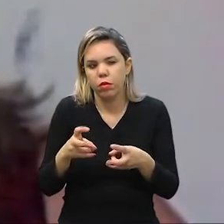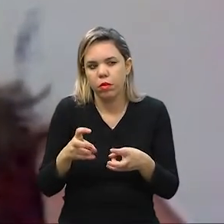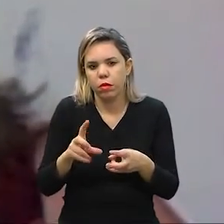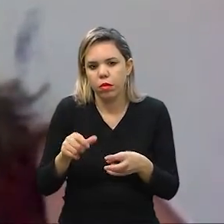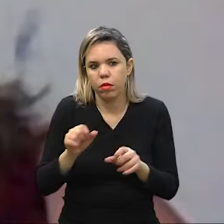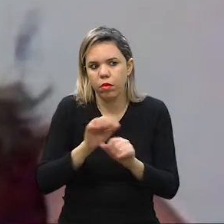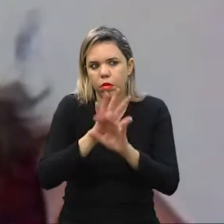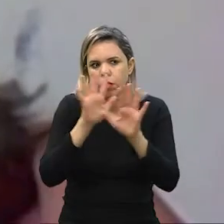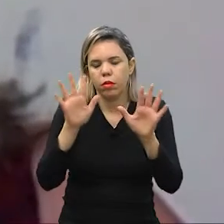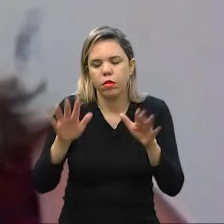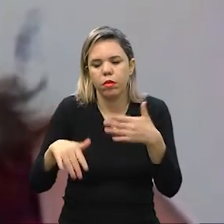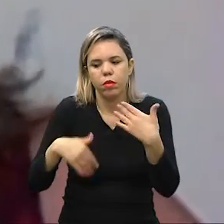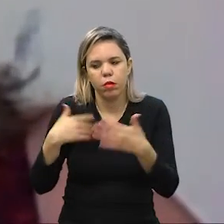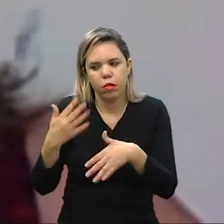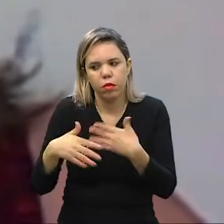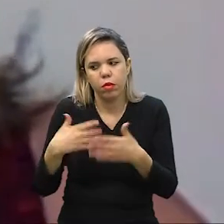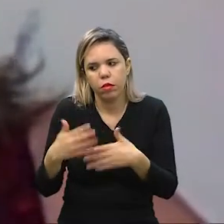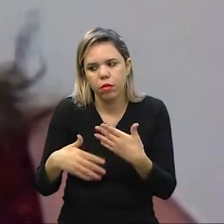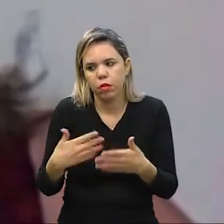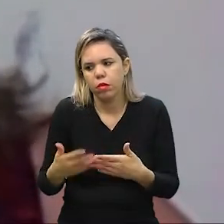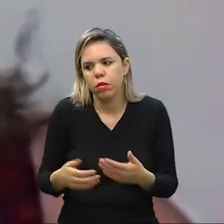mais claramente